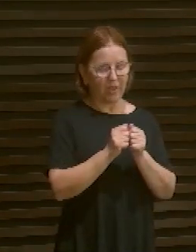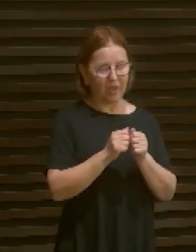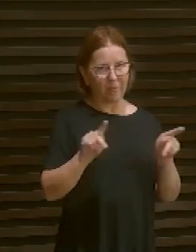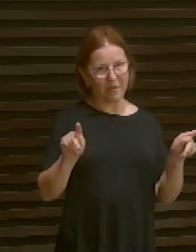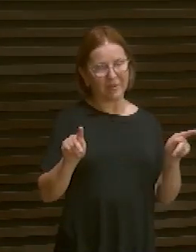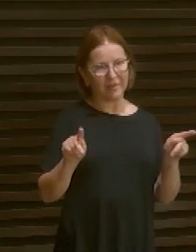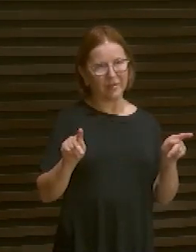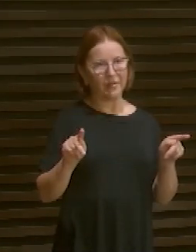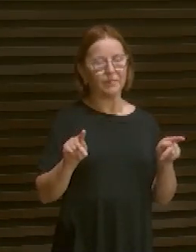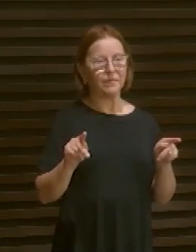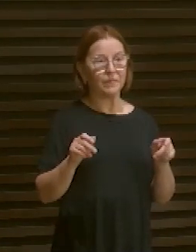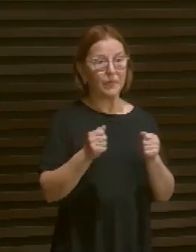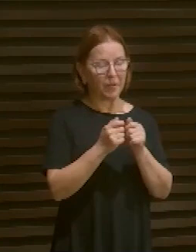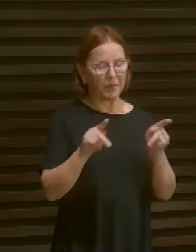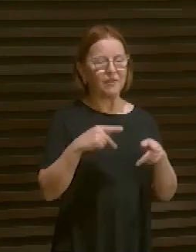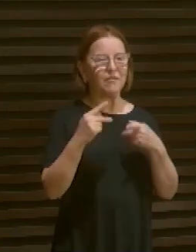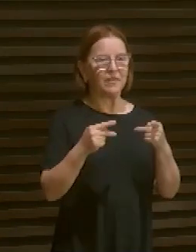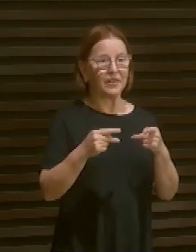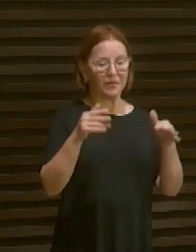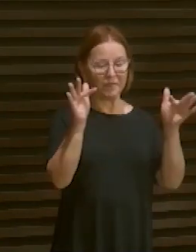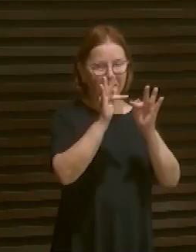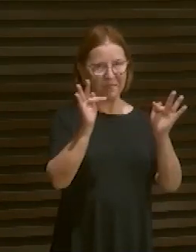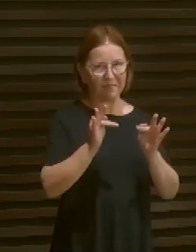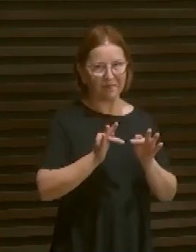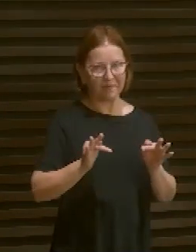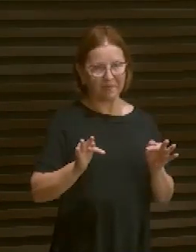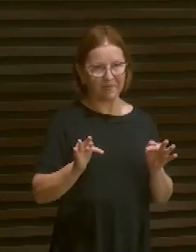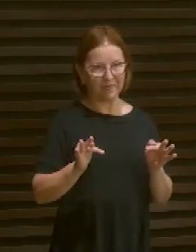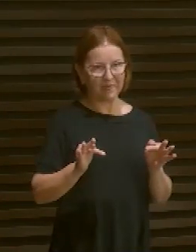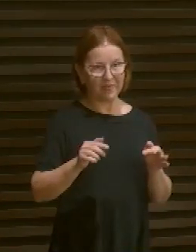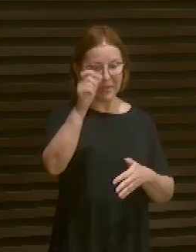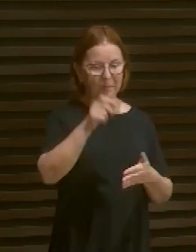ele fala que bem-aventurado é o que lê.